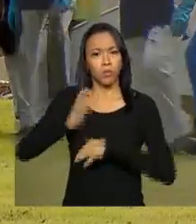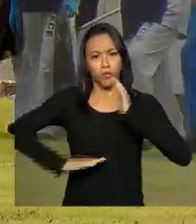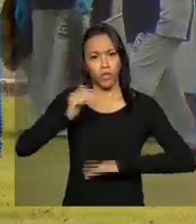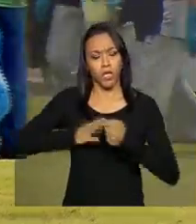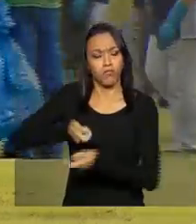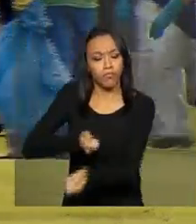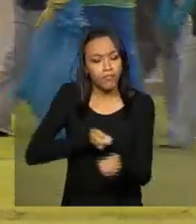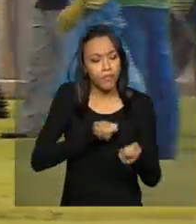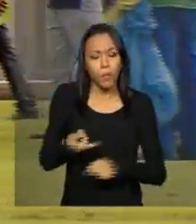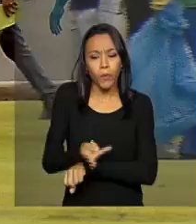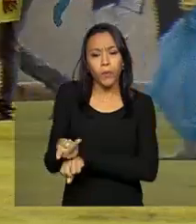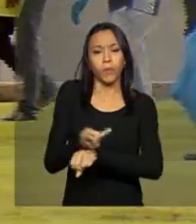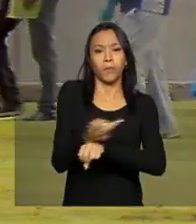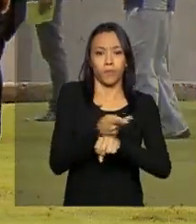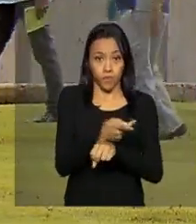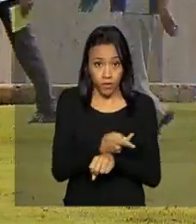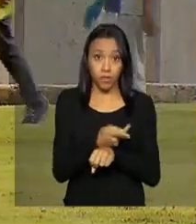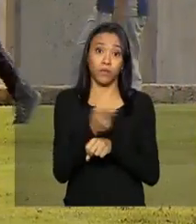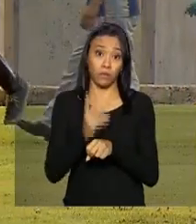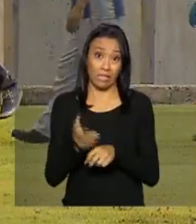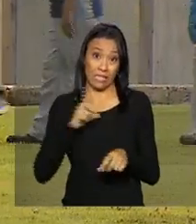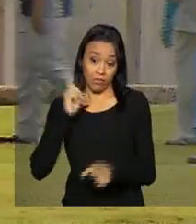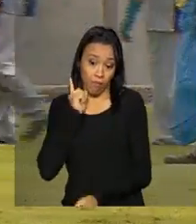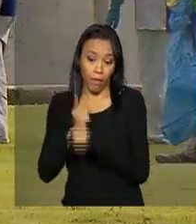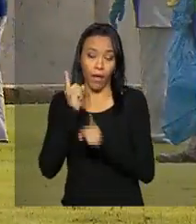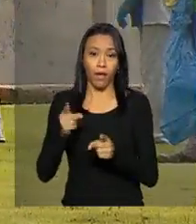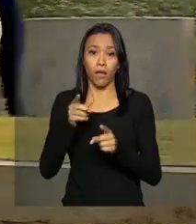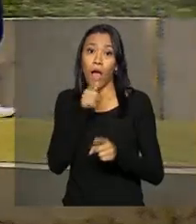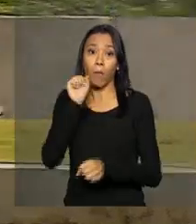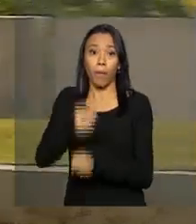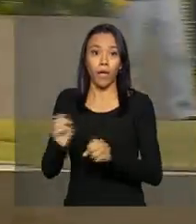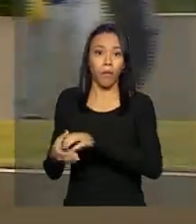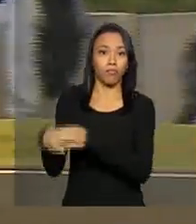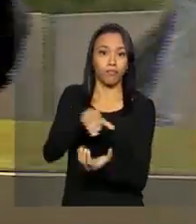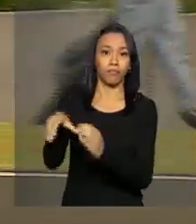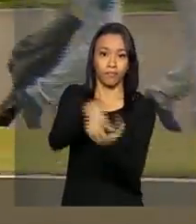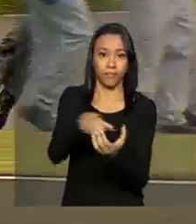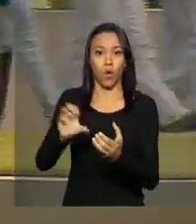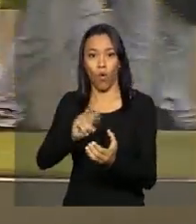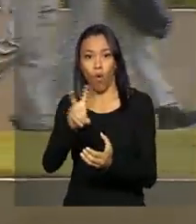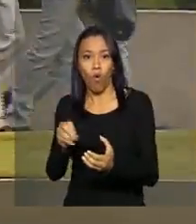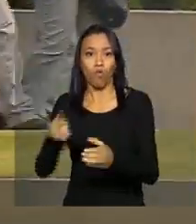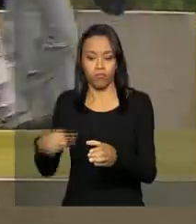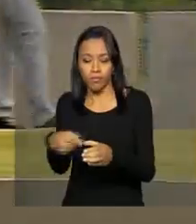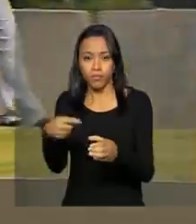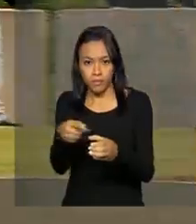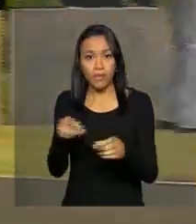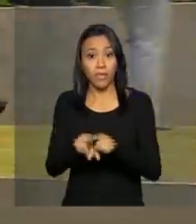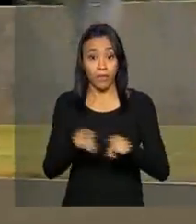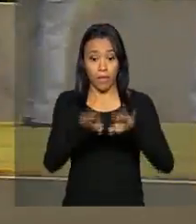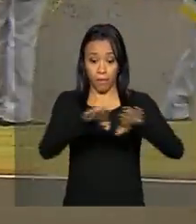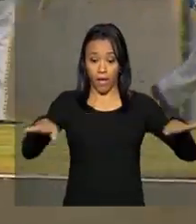aqui o palácio Planalto eh procurando focos do mosquito da dengue tanto na parte da frente do Palácio Onde fica o espelho d'água